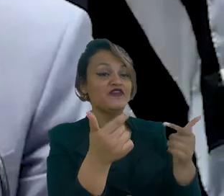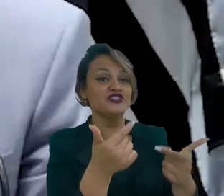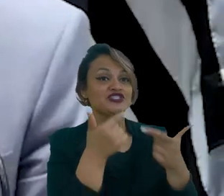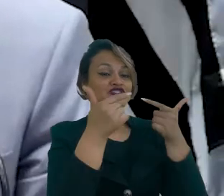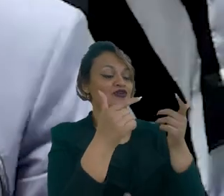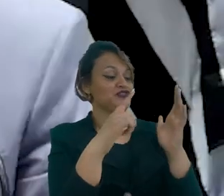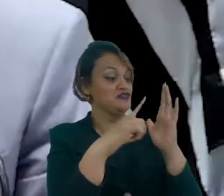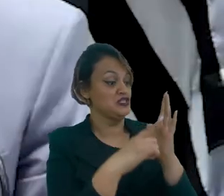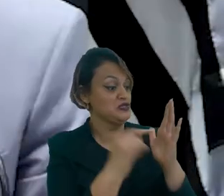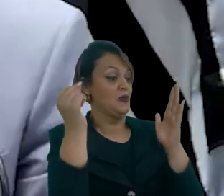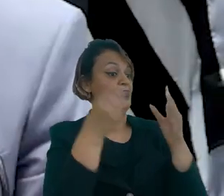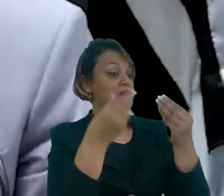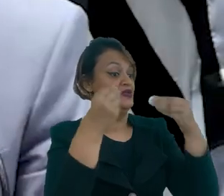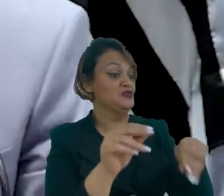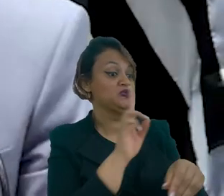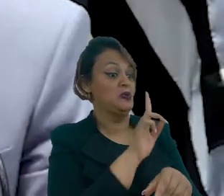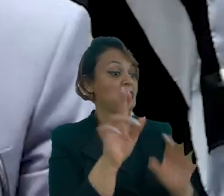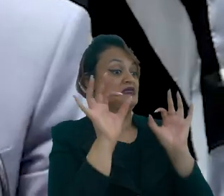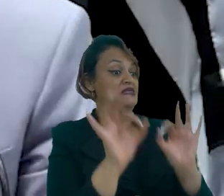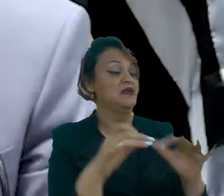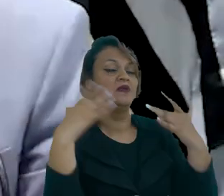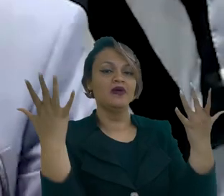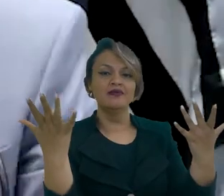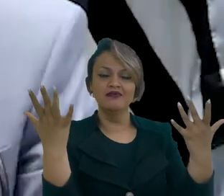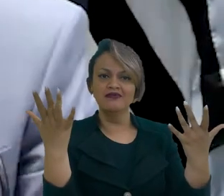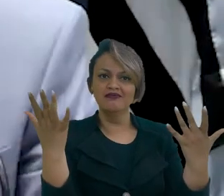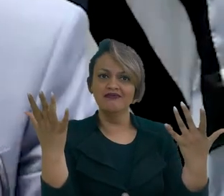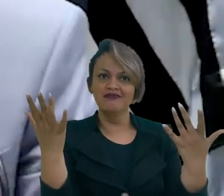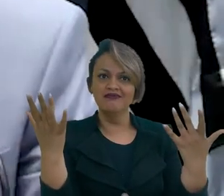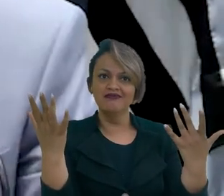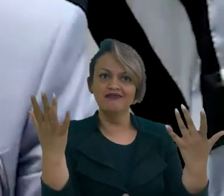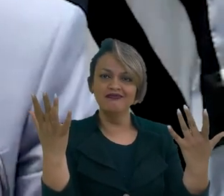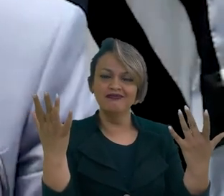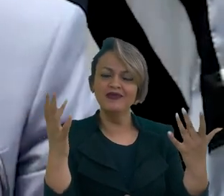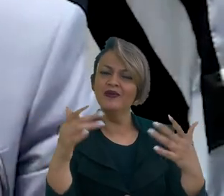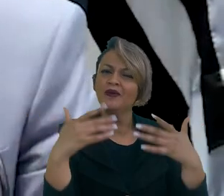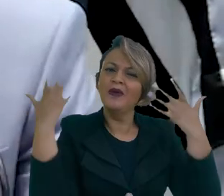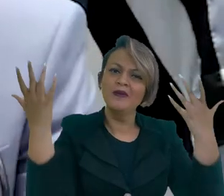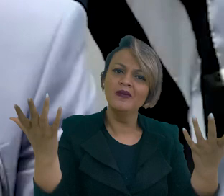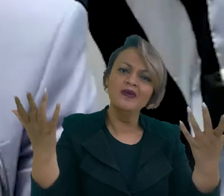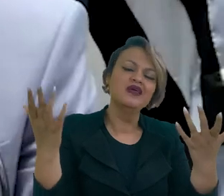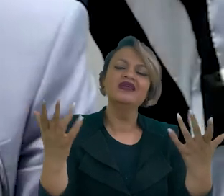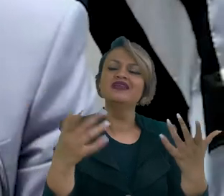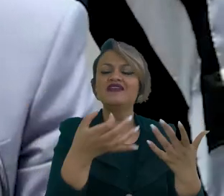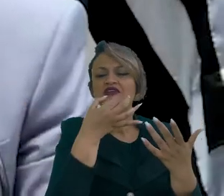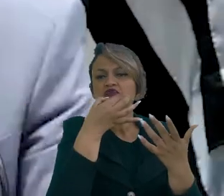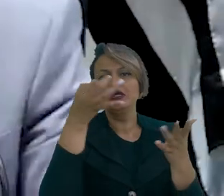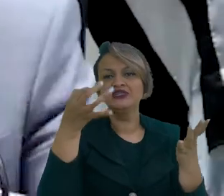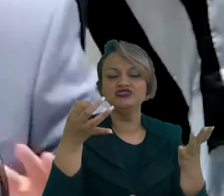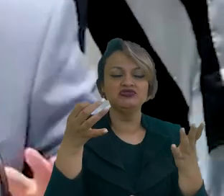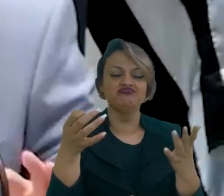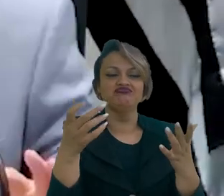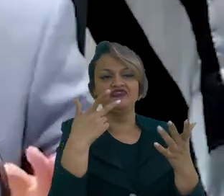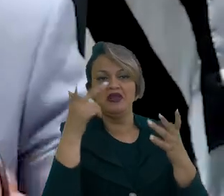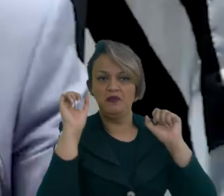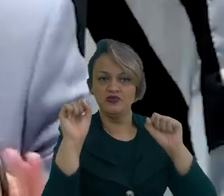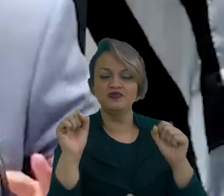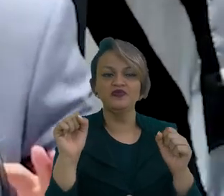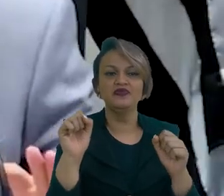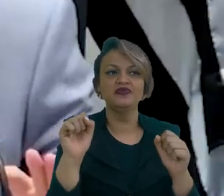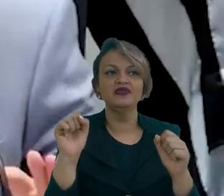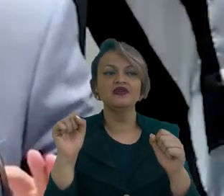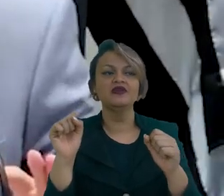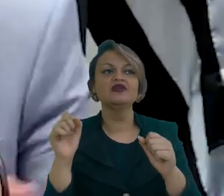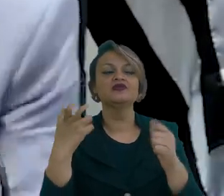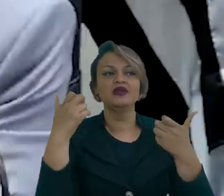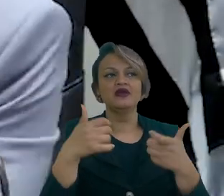danos nós vivemos na época de Loteria de danos eu teria de danos e ele faz uma crítica velada e eu posso falar